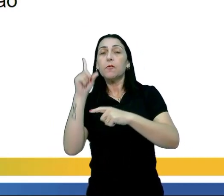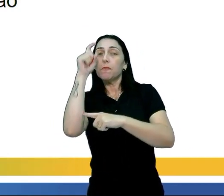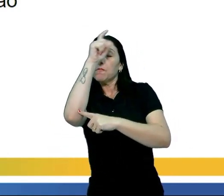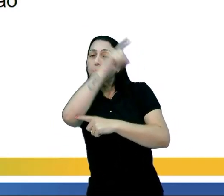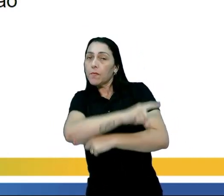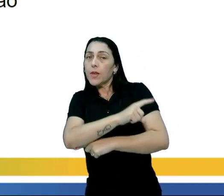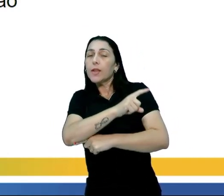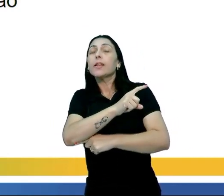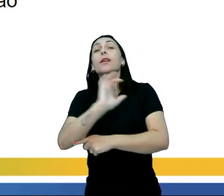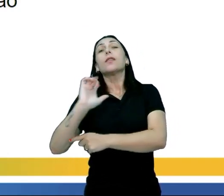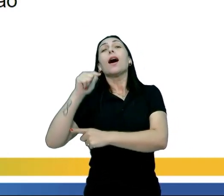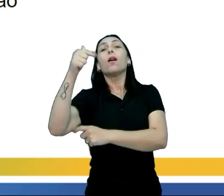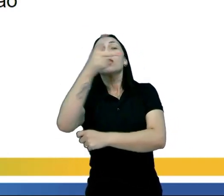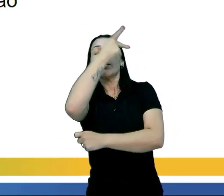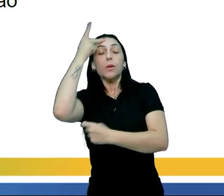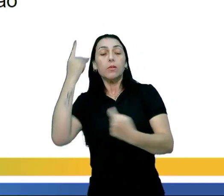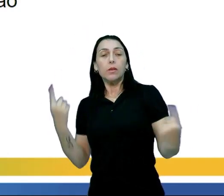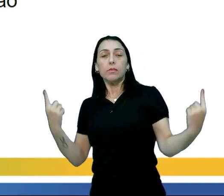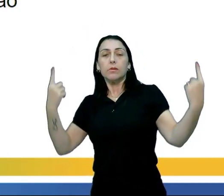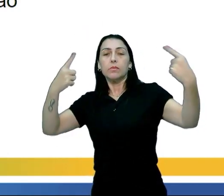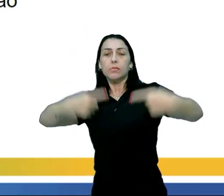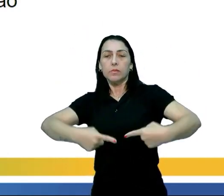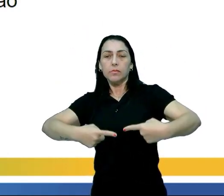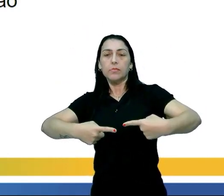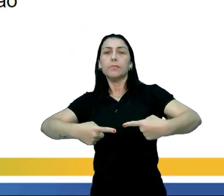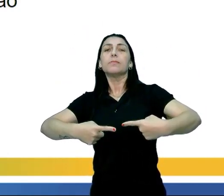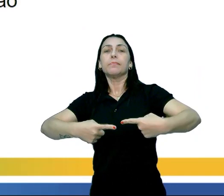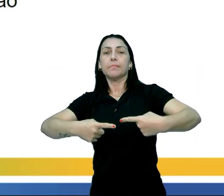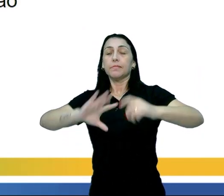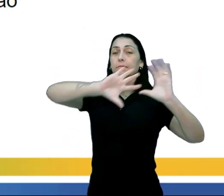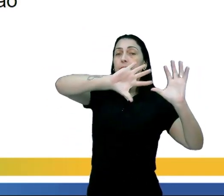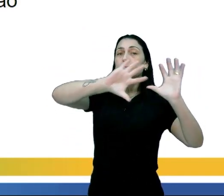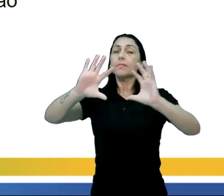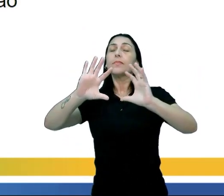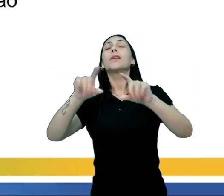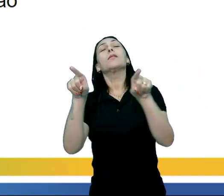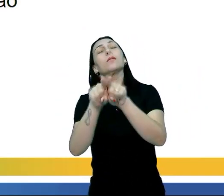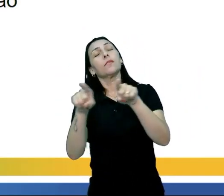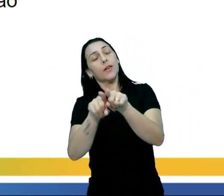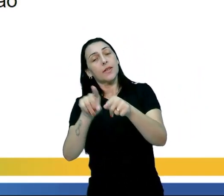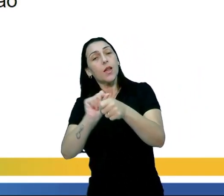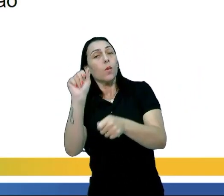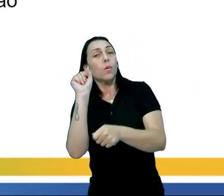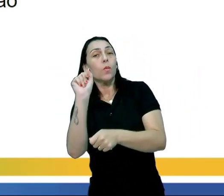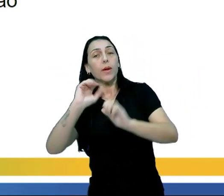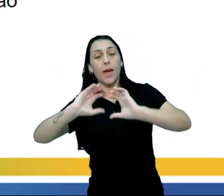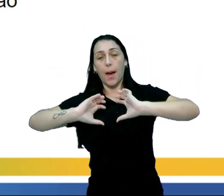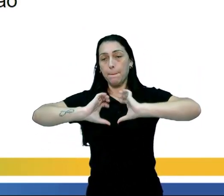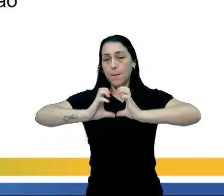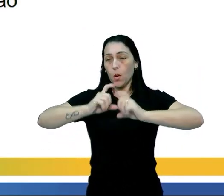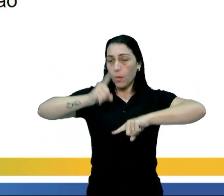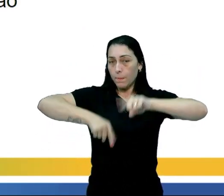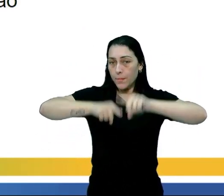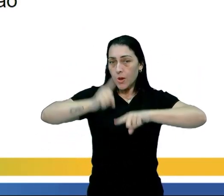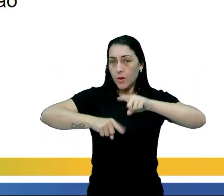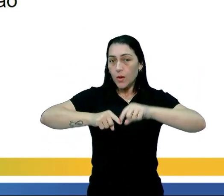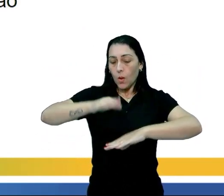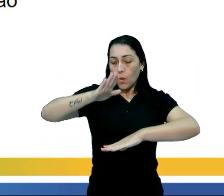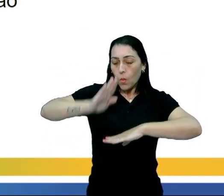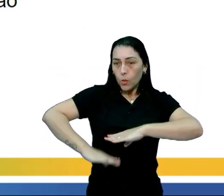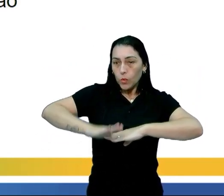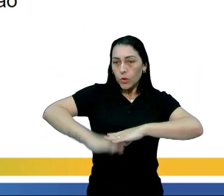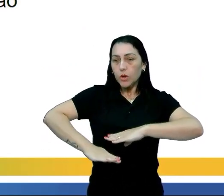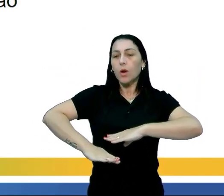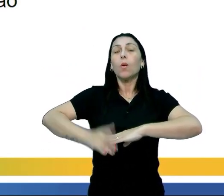a interceptação da defesa do adversário e fazer com que a bola ou o objeto toque o chão para